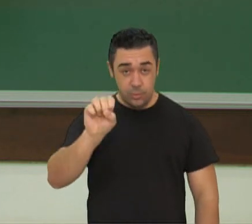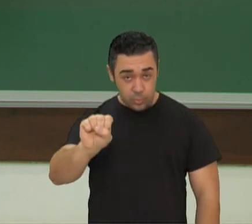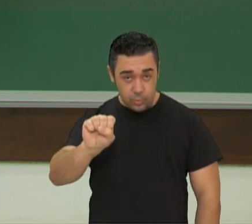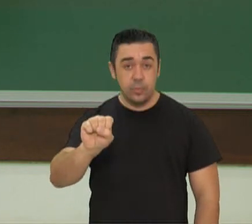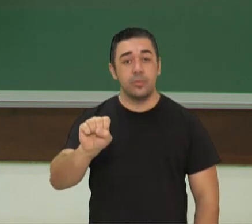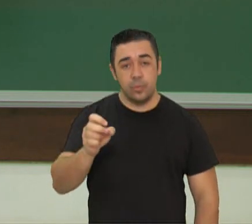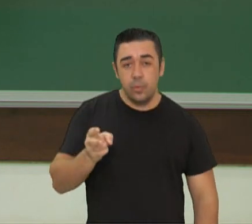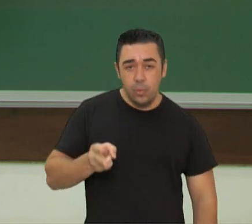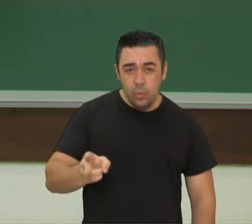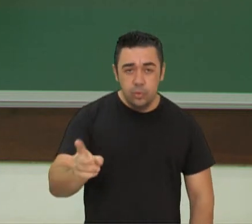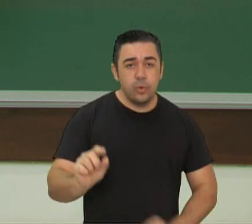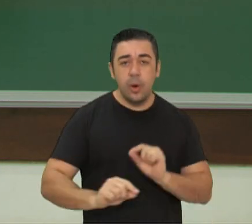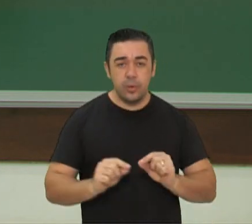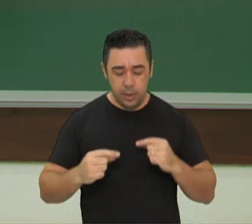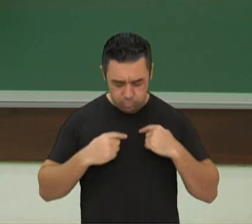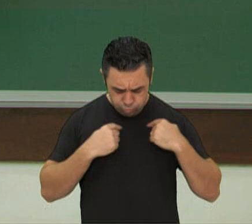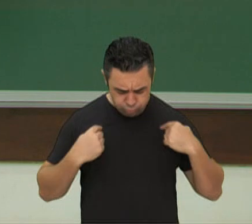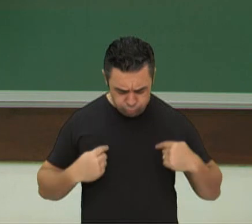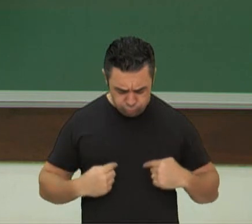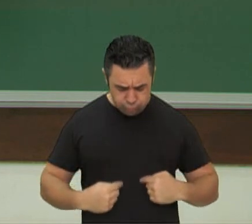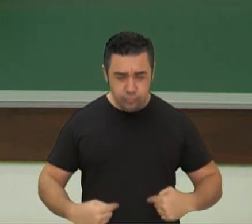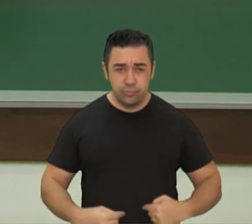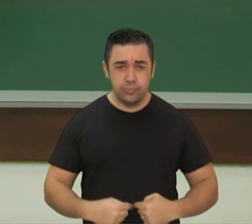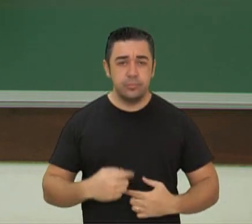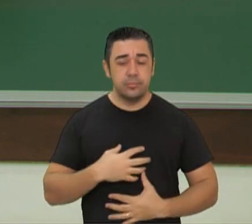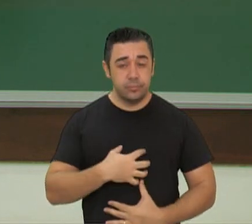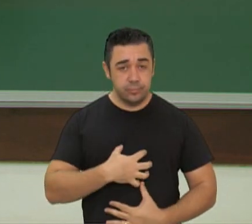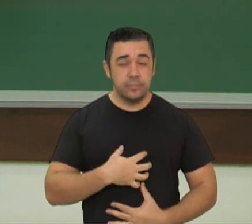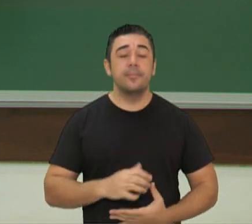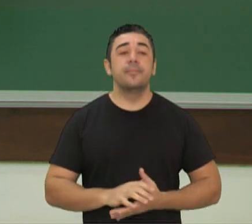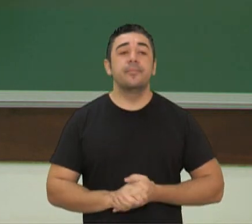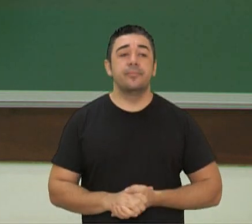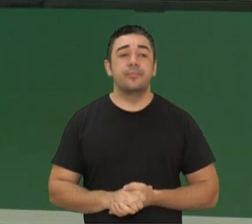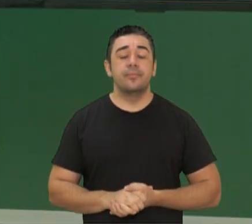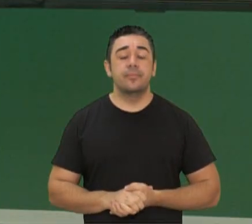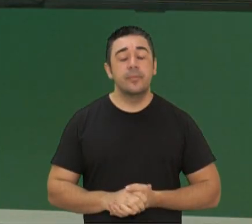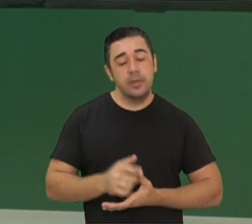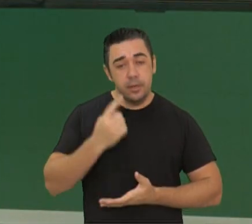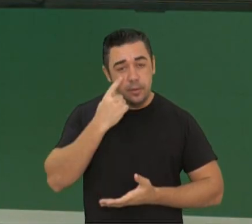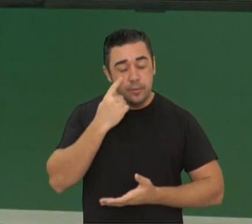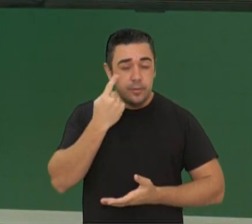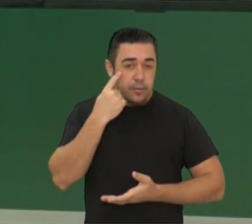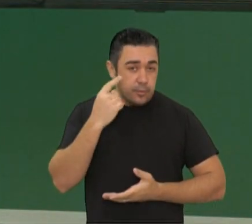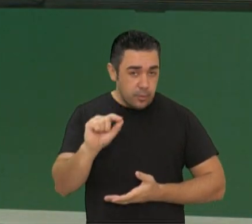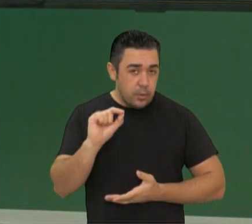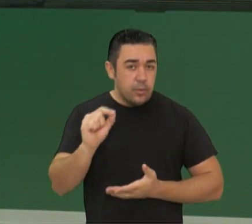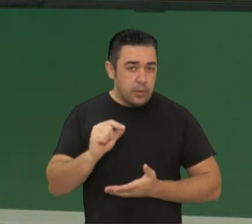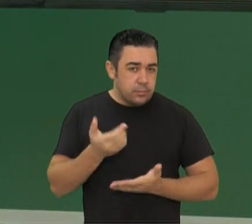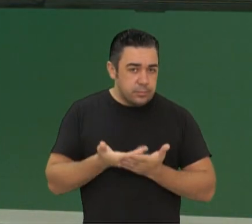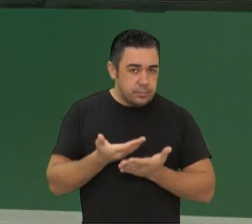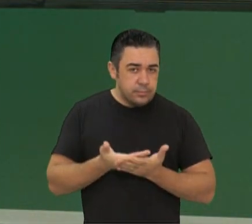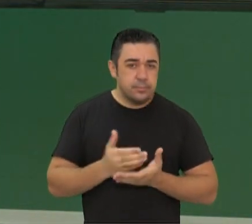ao sistema digestório, as etapas, tá? Então, aquela retomada.